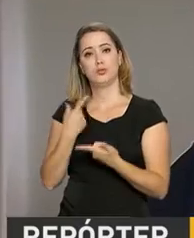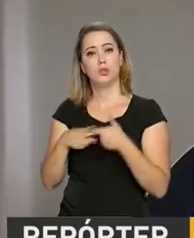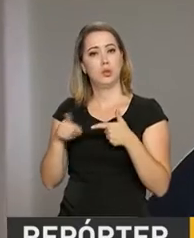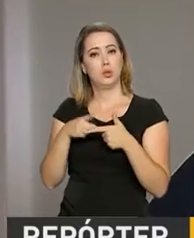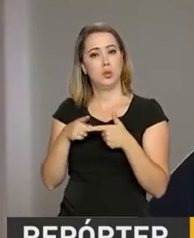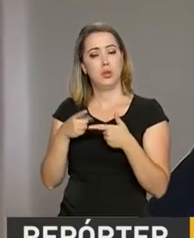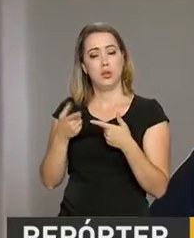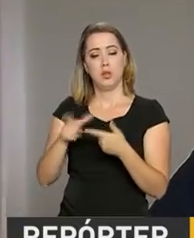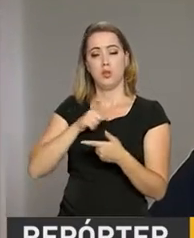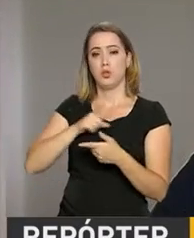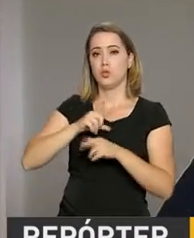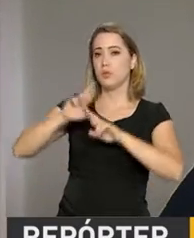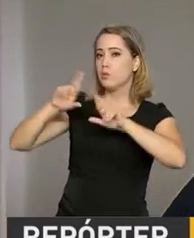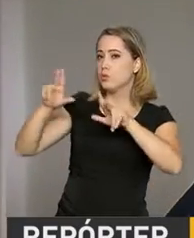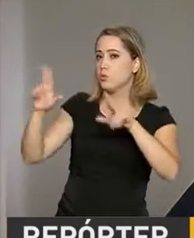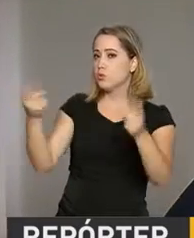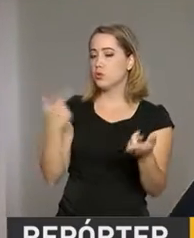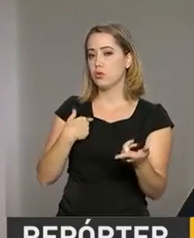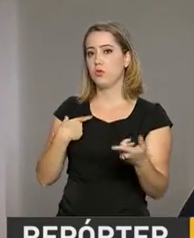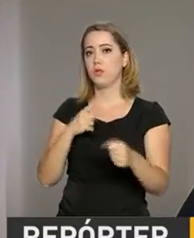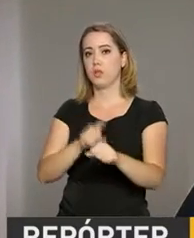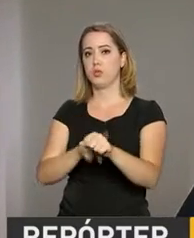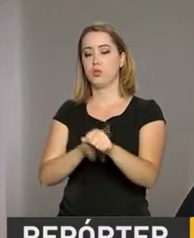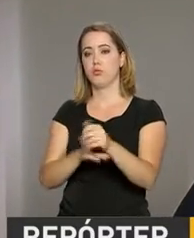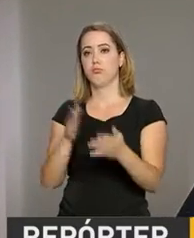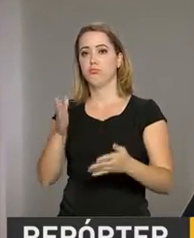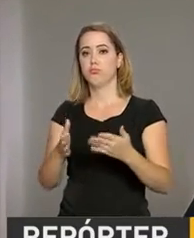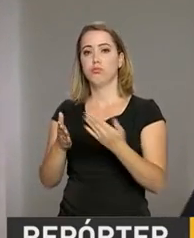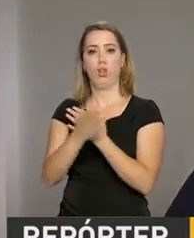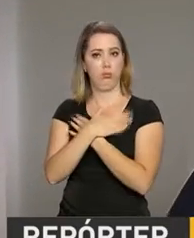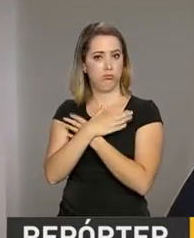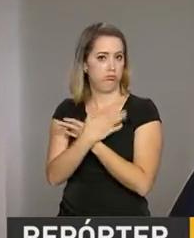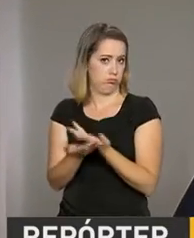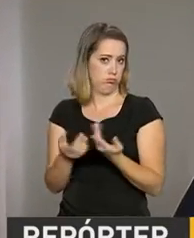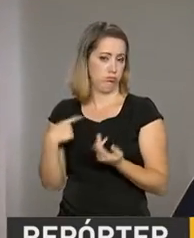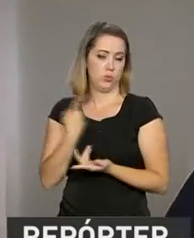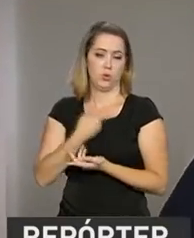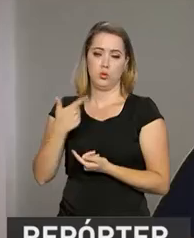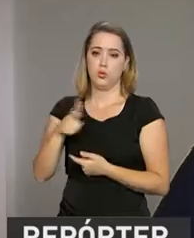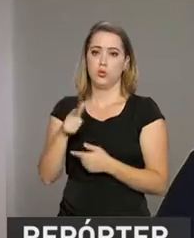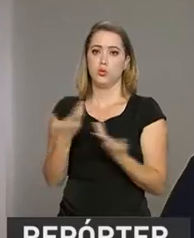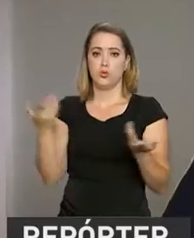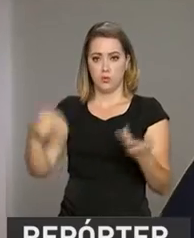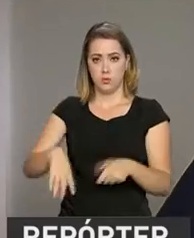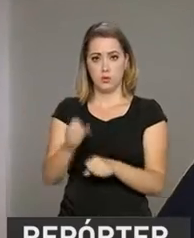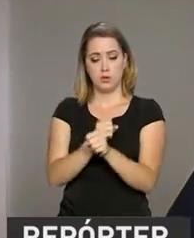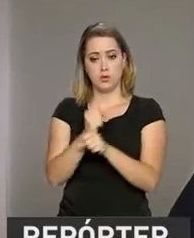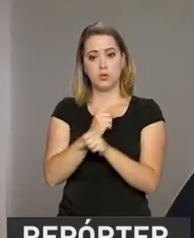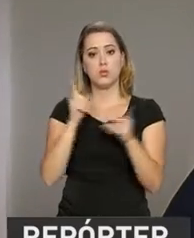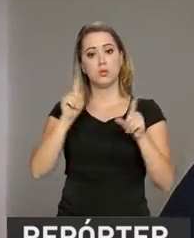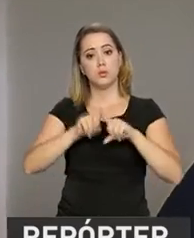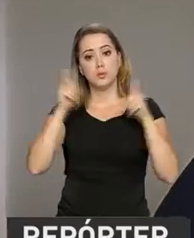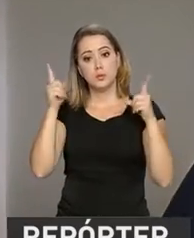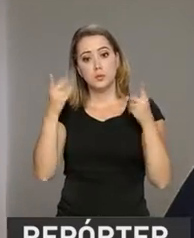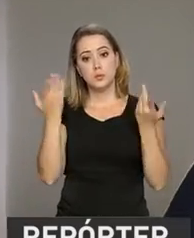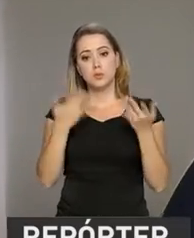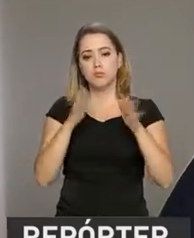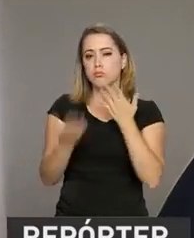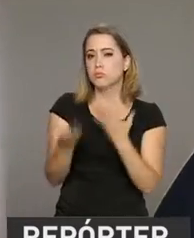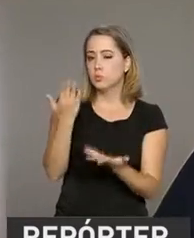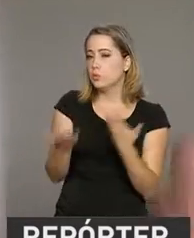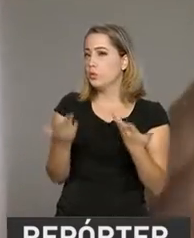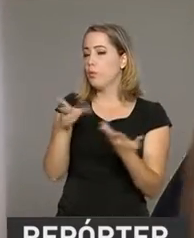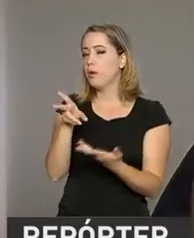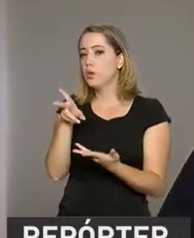quinta, deslocamentos no meio da semana, o que a gente não teve esse ano. Então fica um pouquinho complicada essa comparação direta. Mas se a gente fizesse uma média